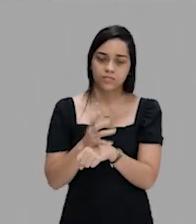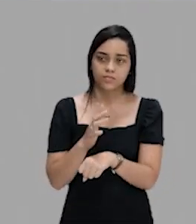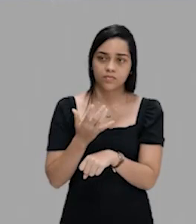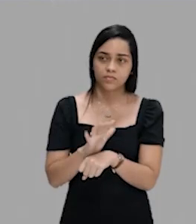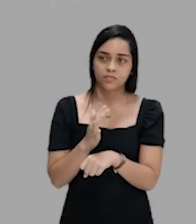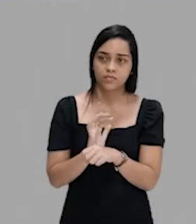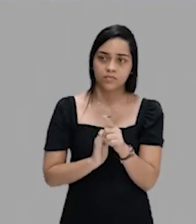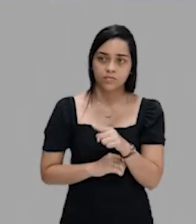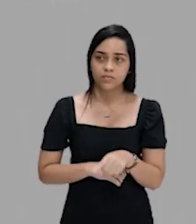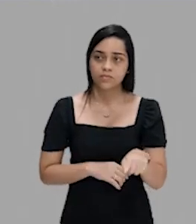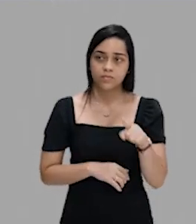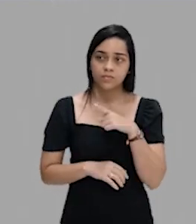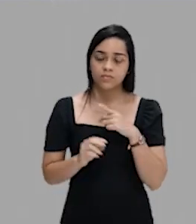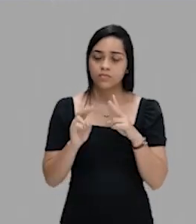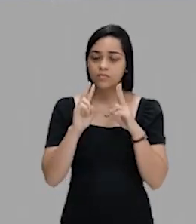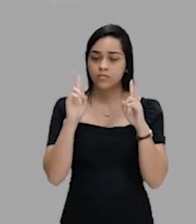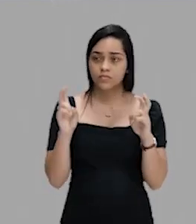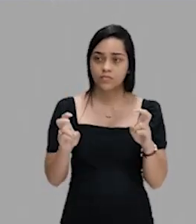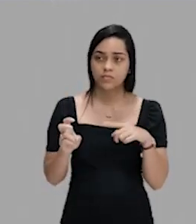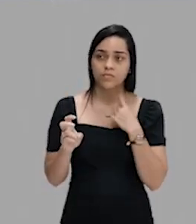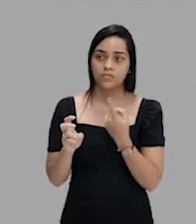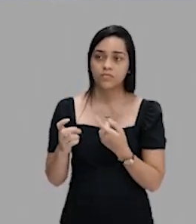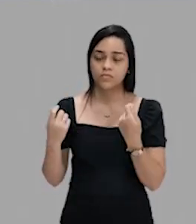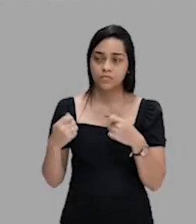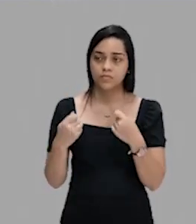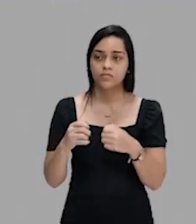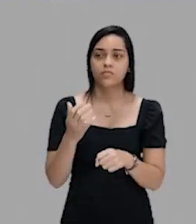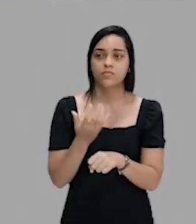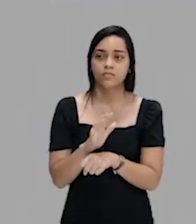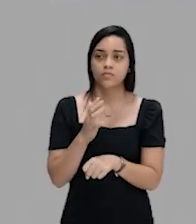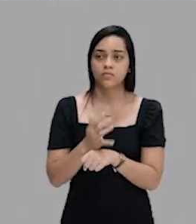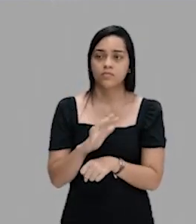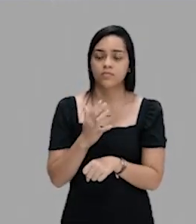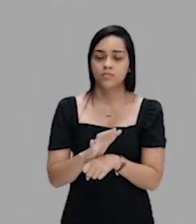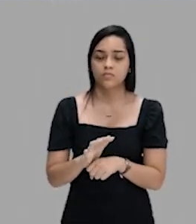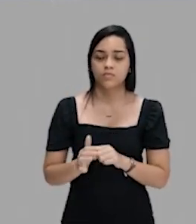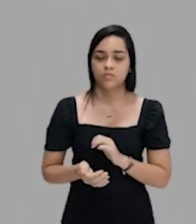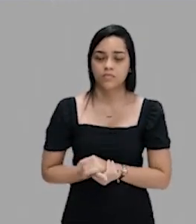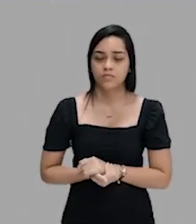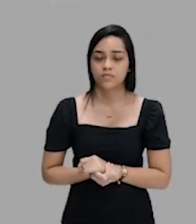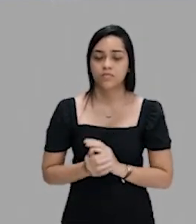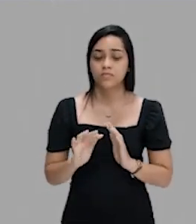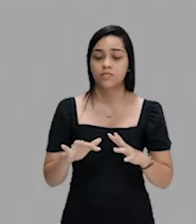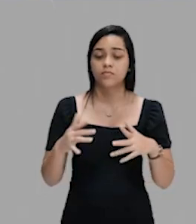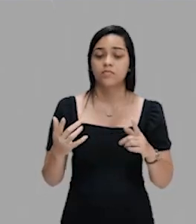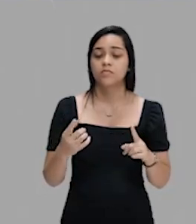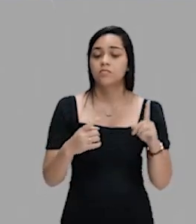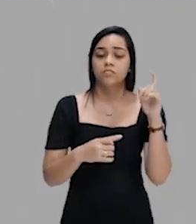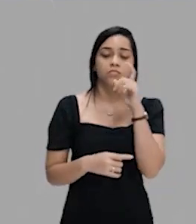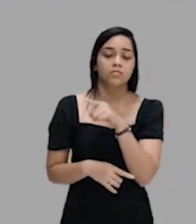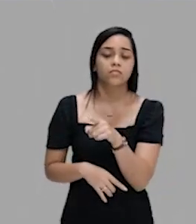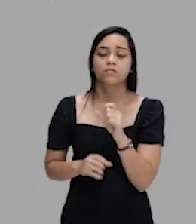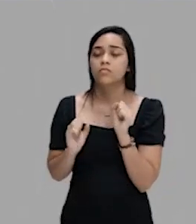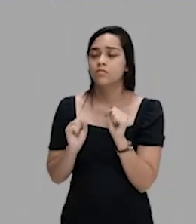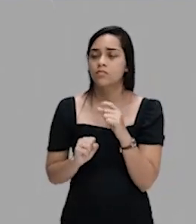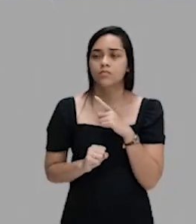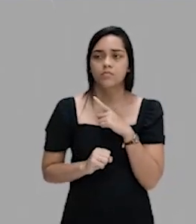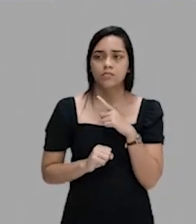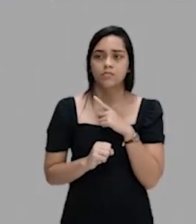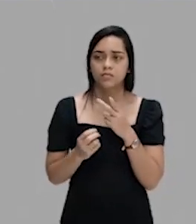para vocês desse assunto mas a gente tem que exercitar né exercitando que a gente aprende Qual é a dificuldade que você pode encontrar